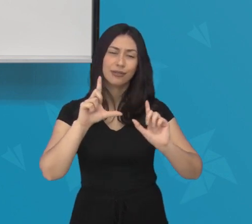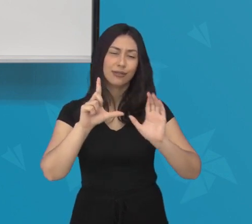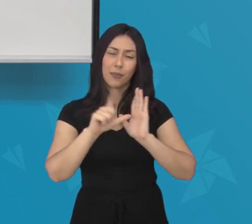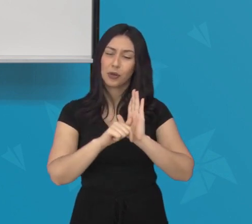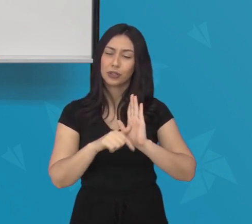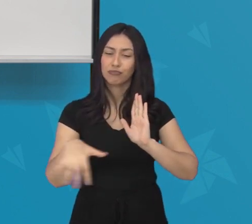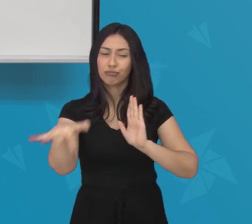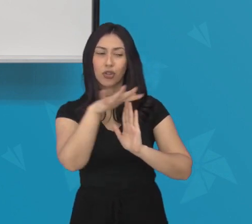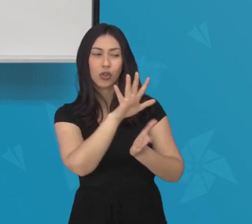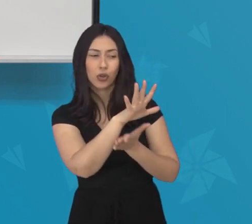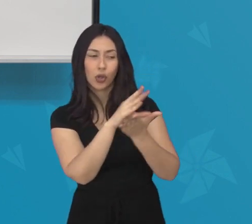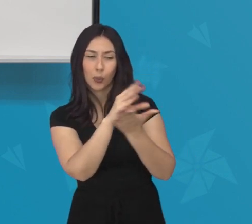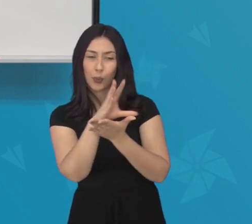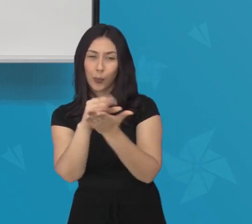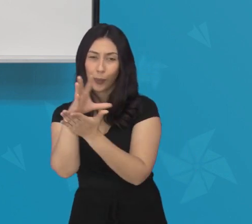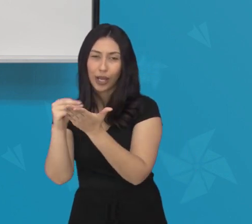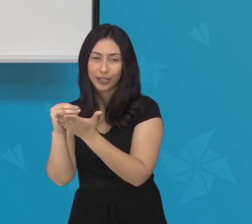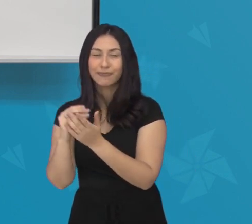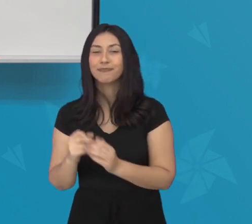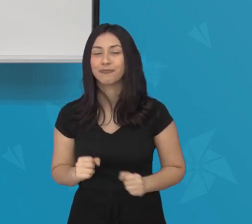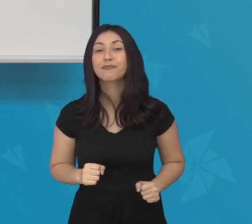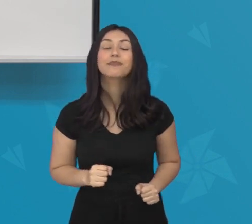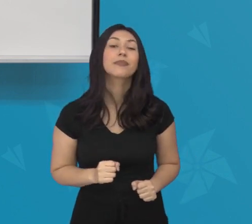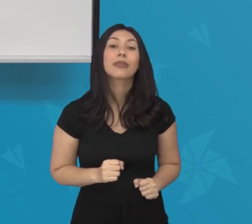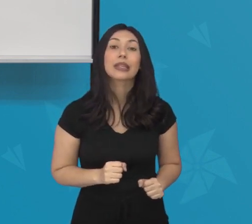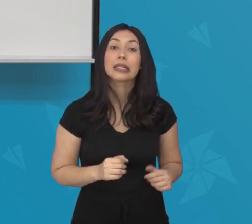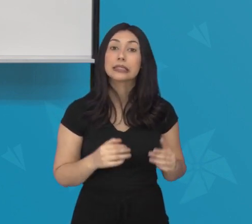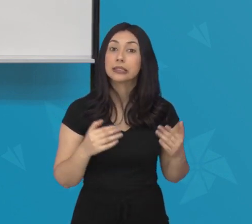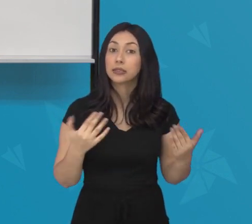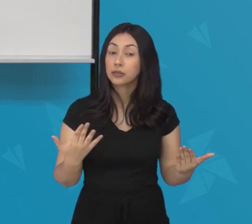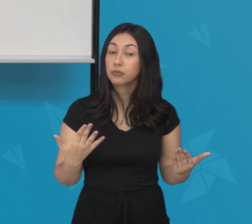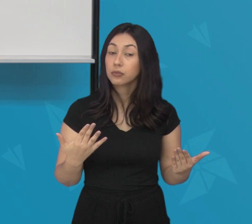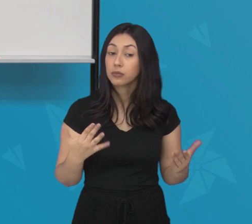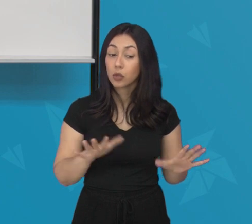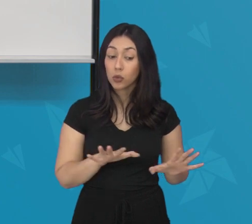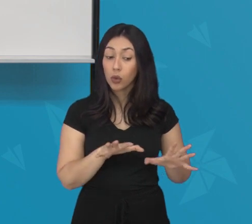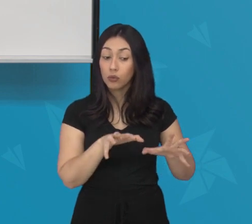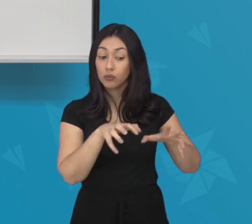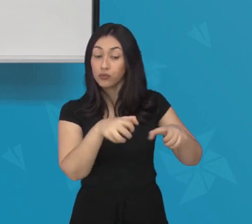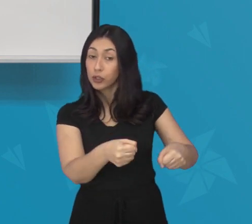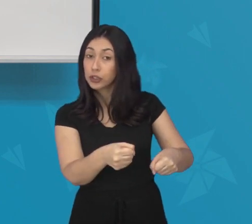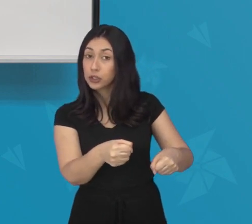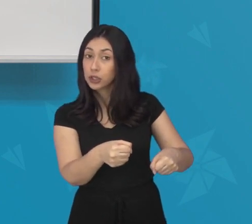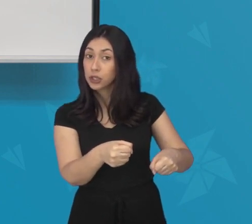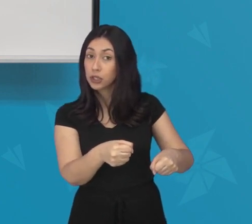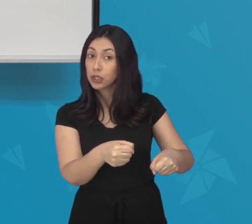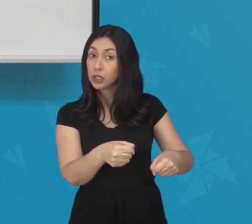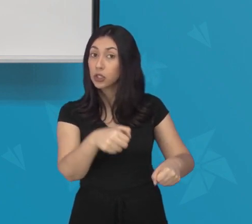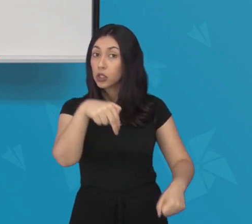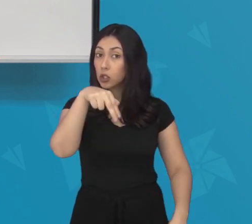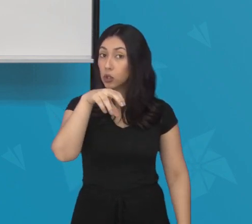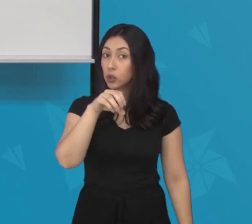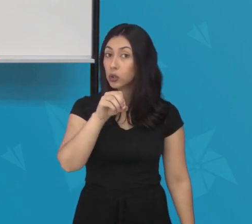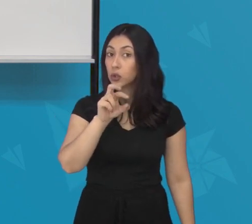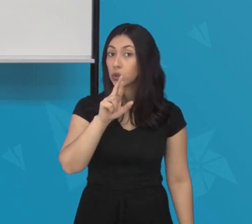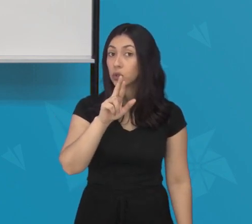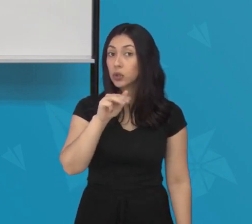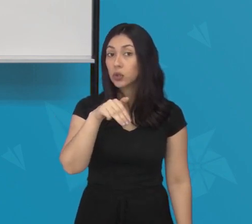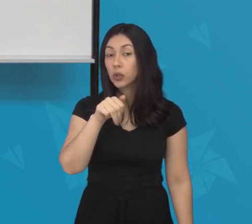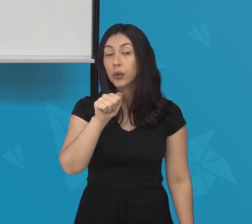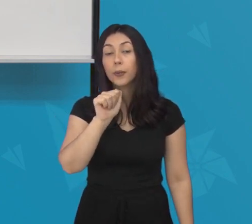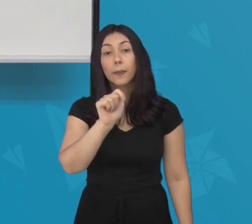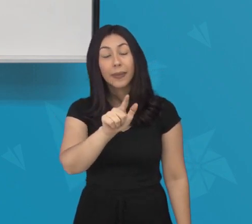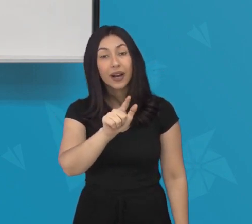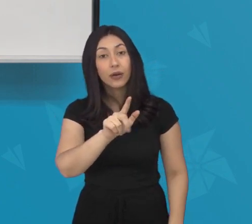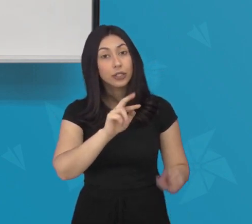beleza? A força normal, diferentemente da força peso, a força normal é uma força de contato.